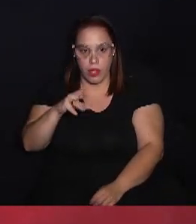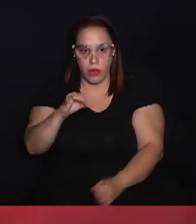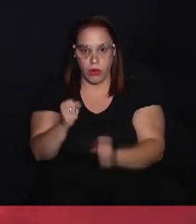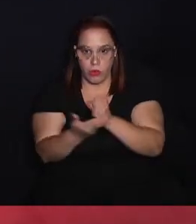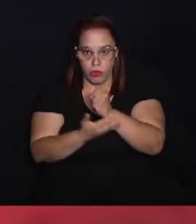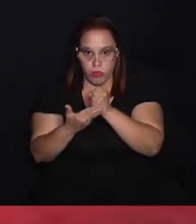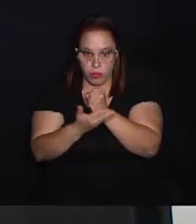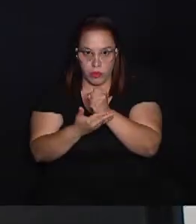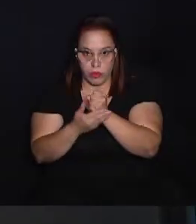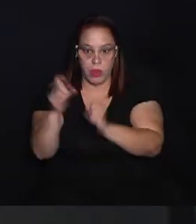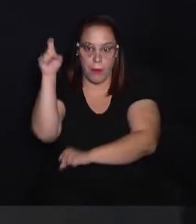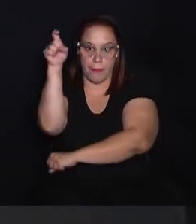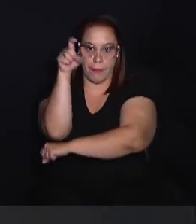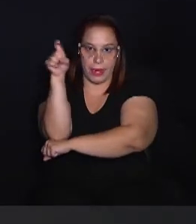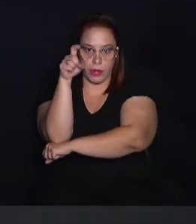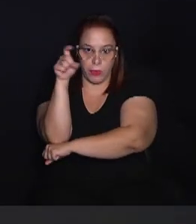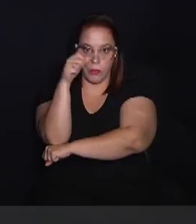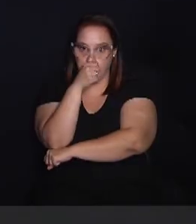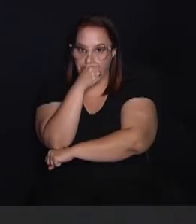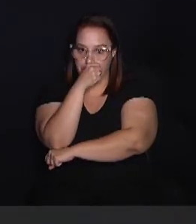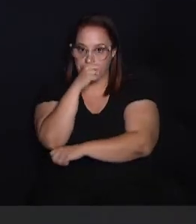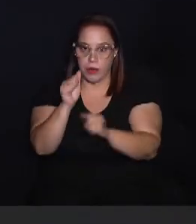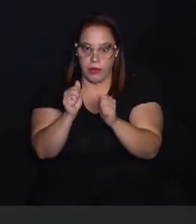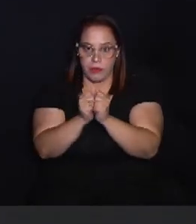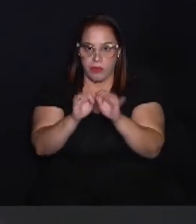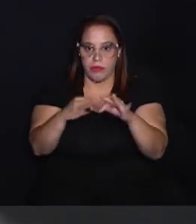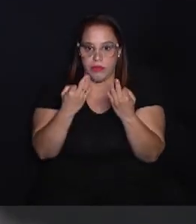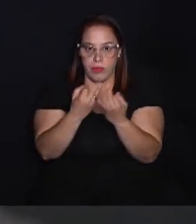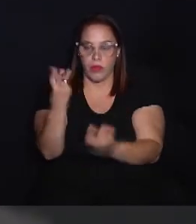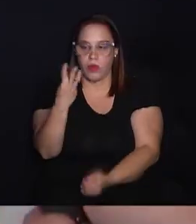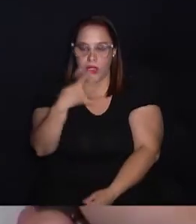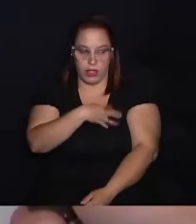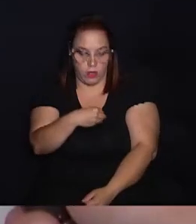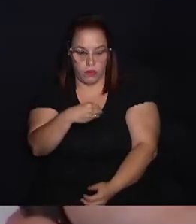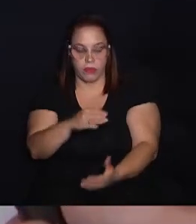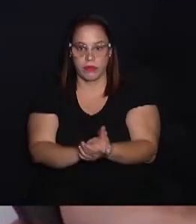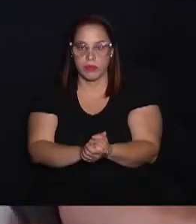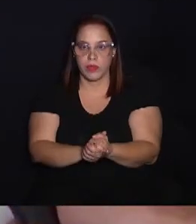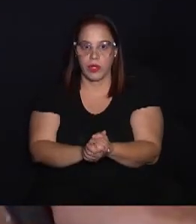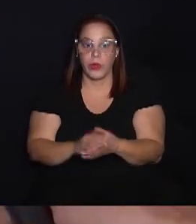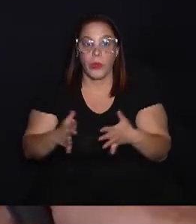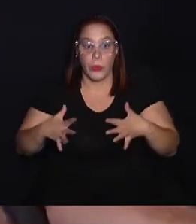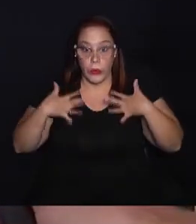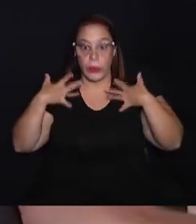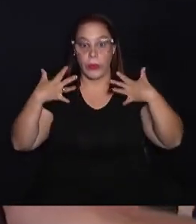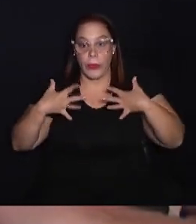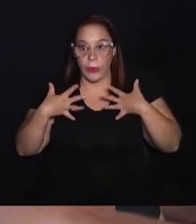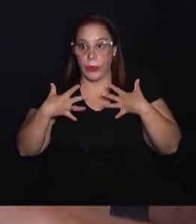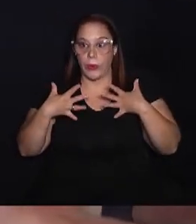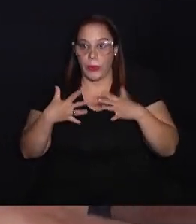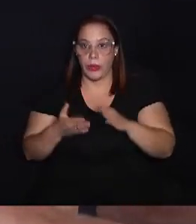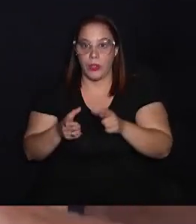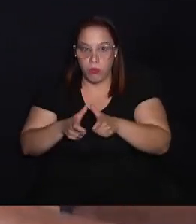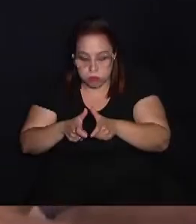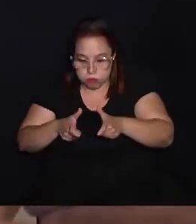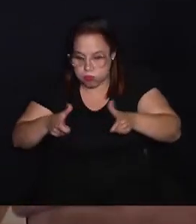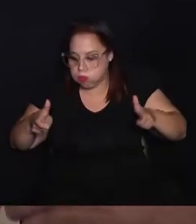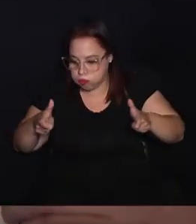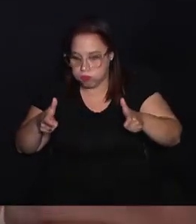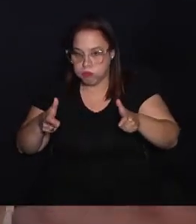até Nova Aparecida, Sousas, Barão Geraldo, no centro da cidade. Então eu procuro andar, ver a votação nos